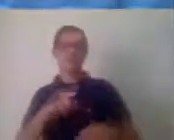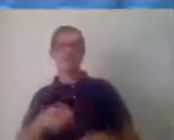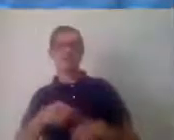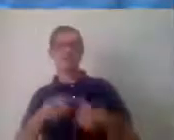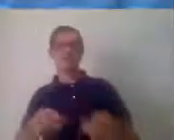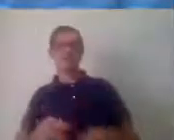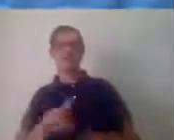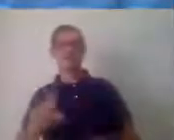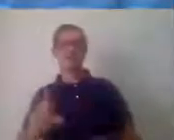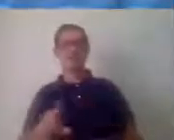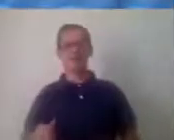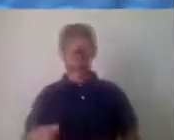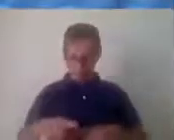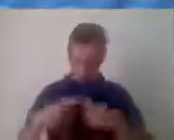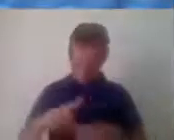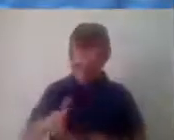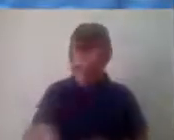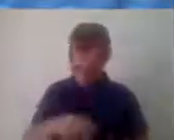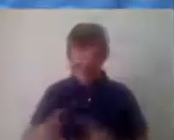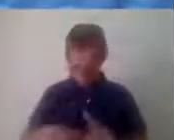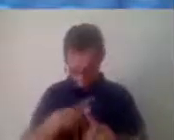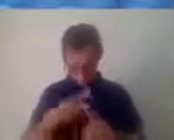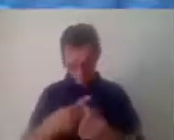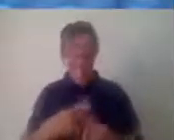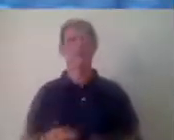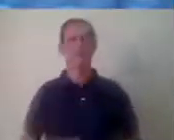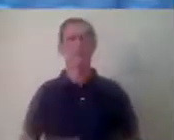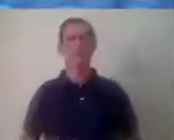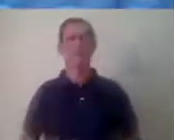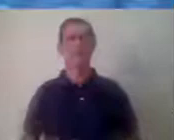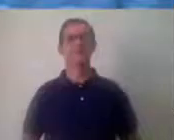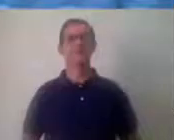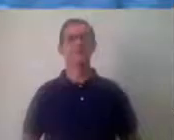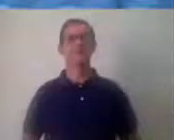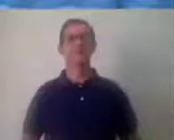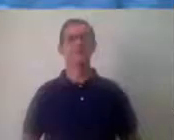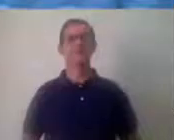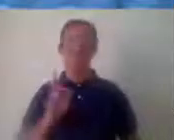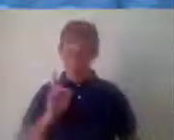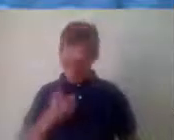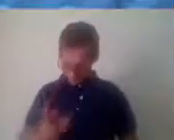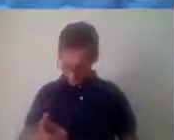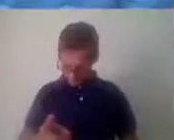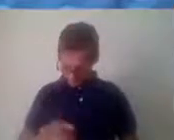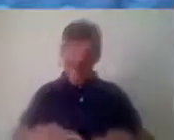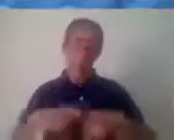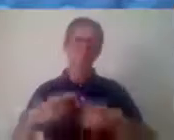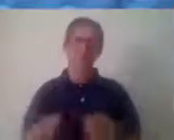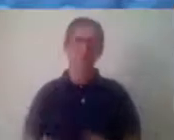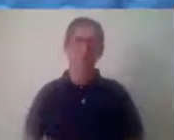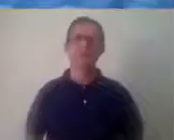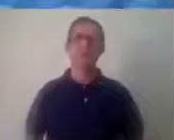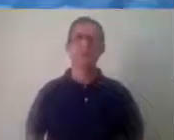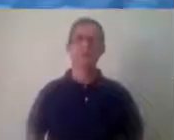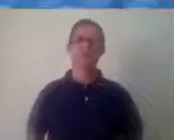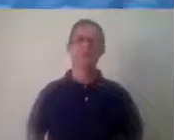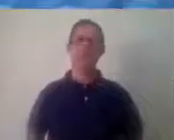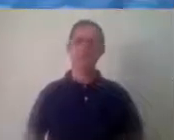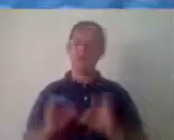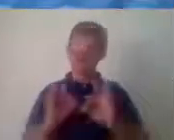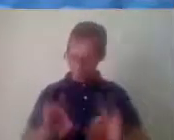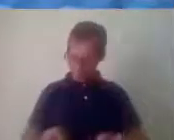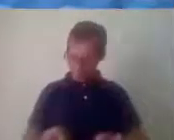está integrando. Integral dupla, é sempre em relação a uma